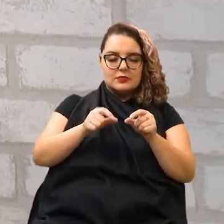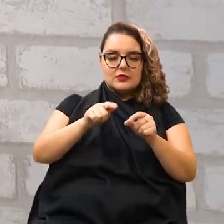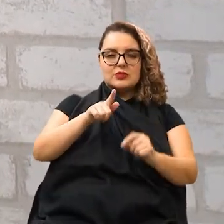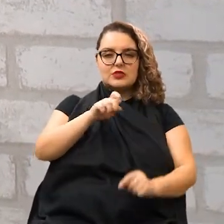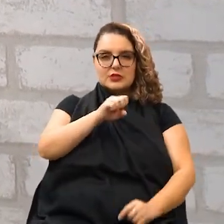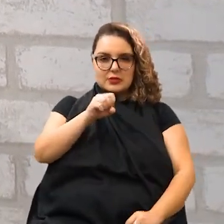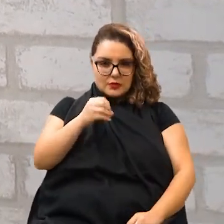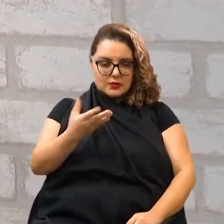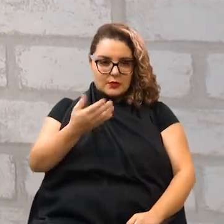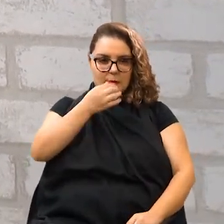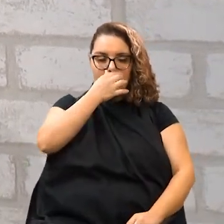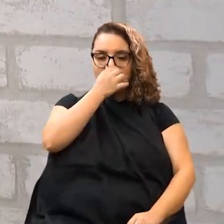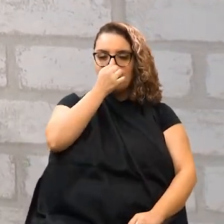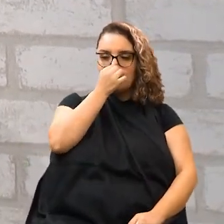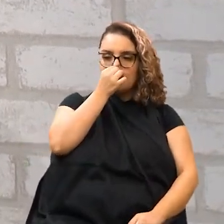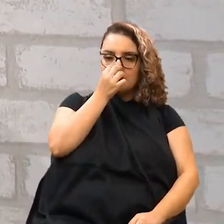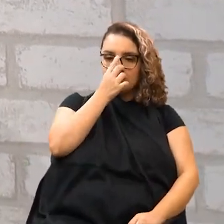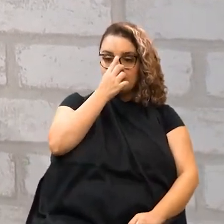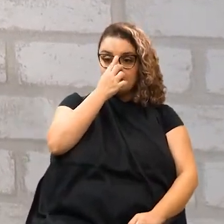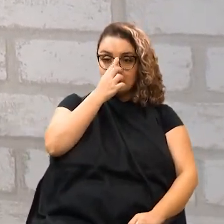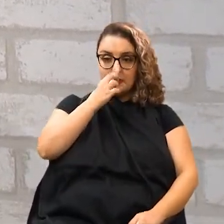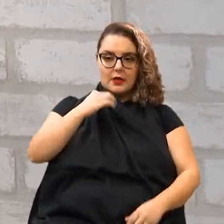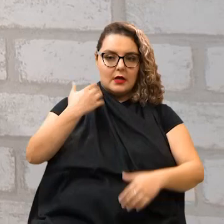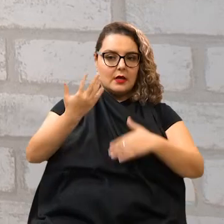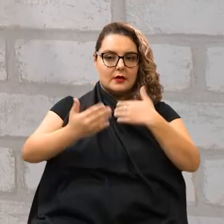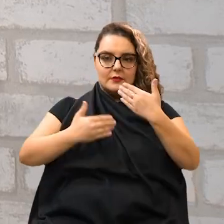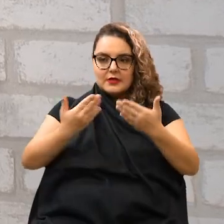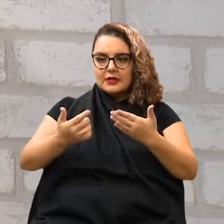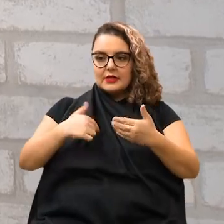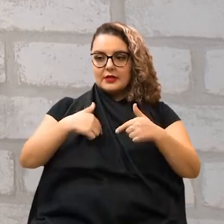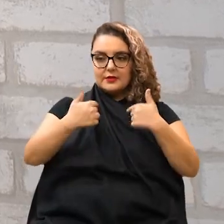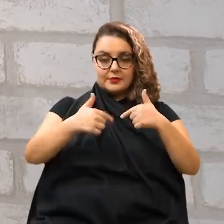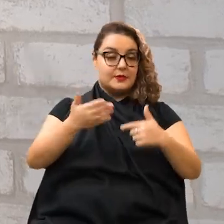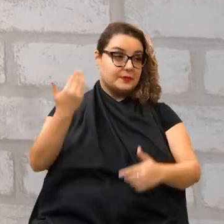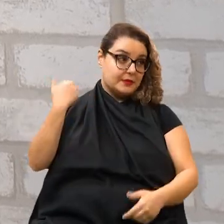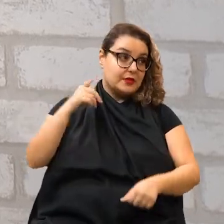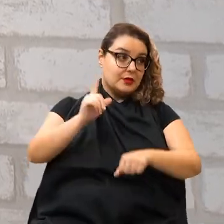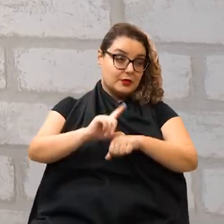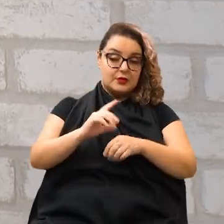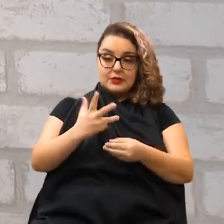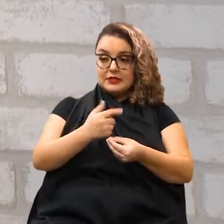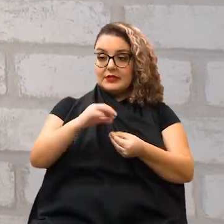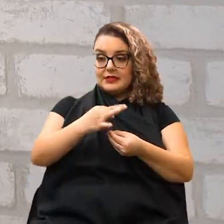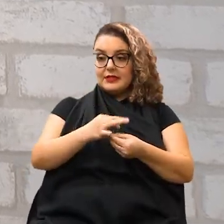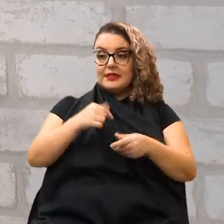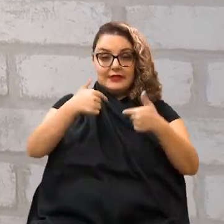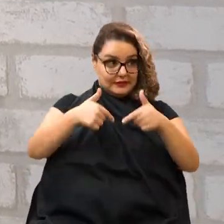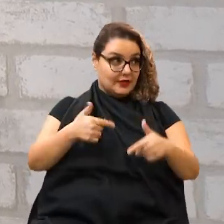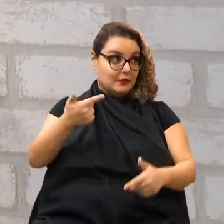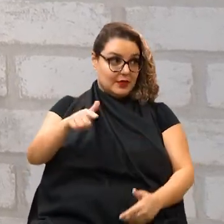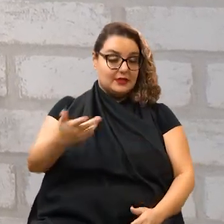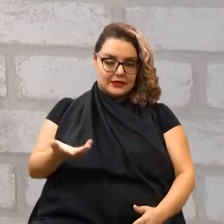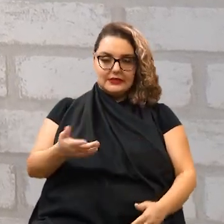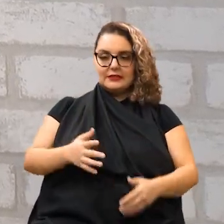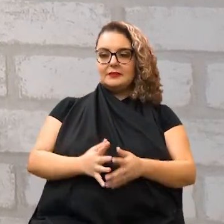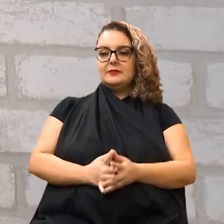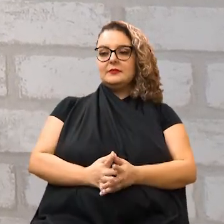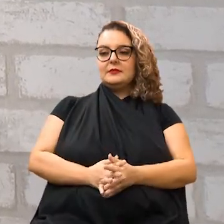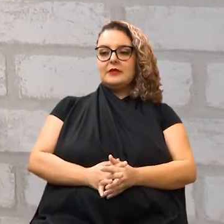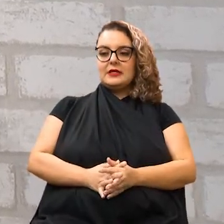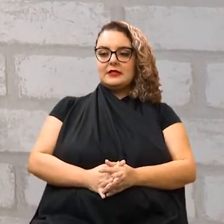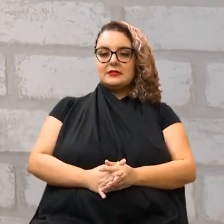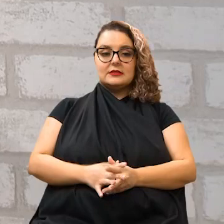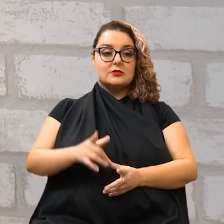de gesso. E aí disso surgiu, eu trabalhava na época numa loja de artesanato, trabalho ainda, né, na loja de